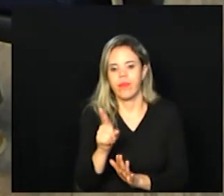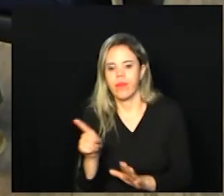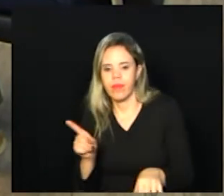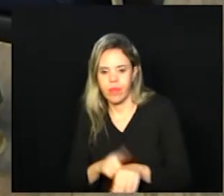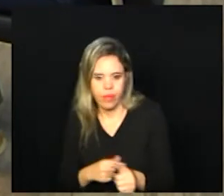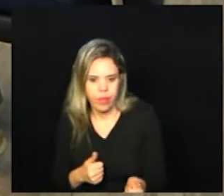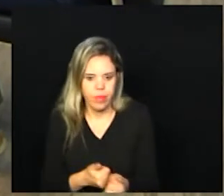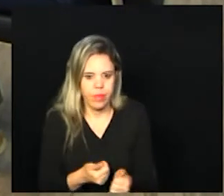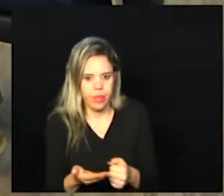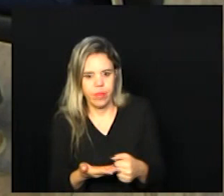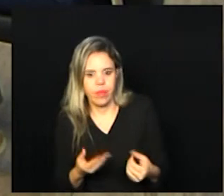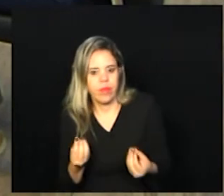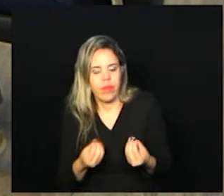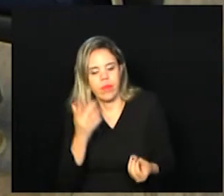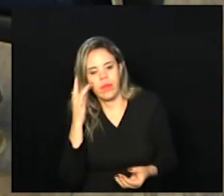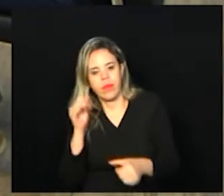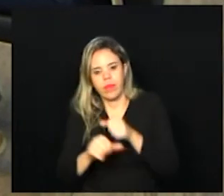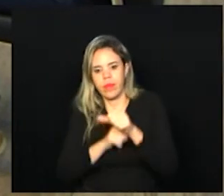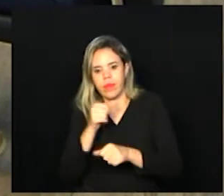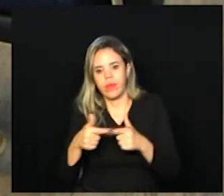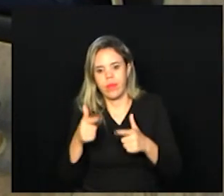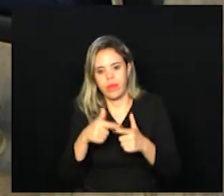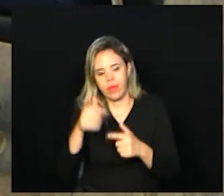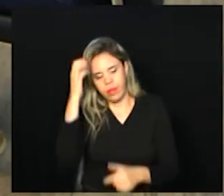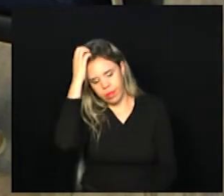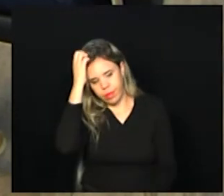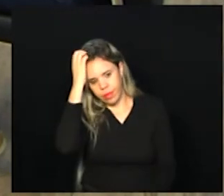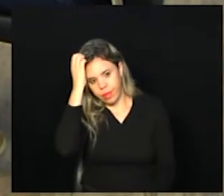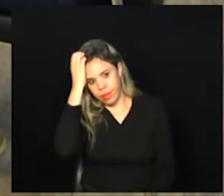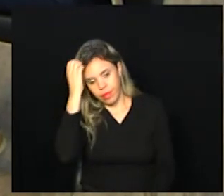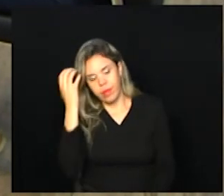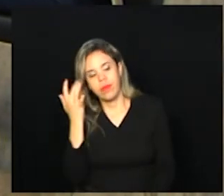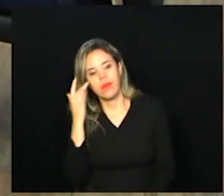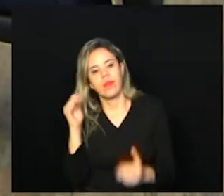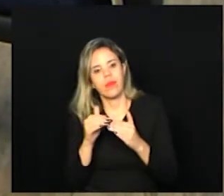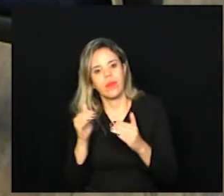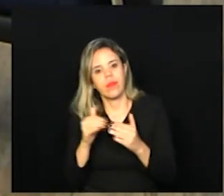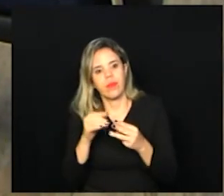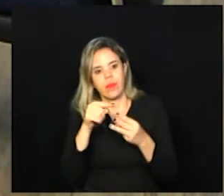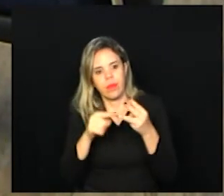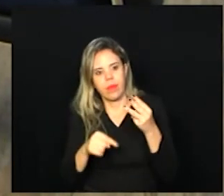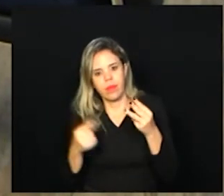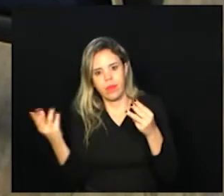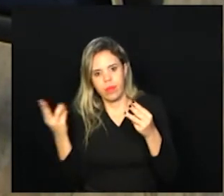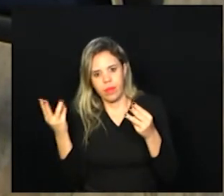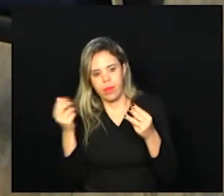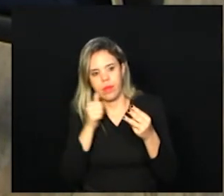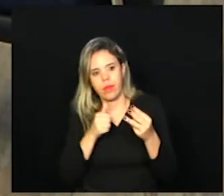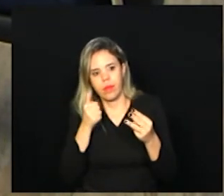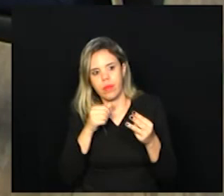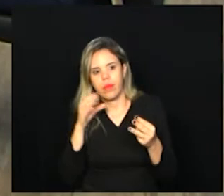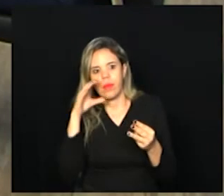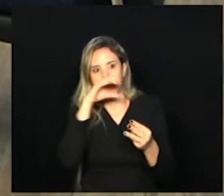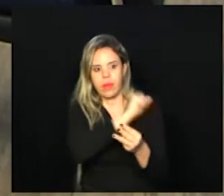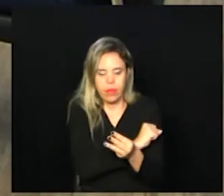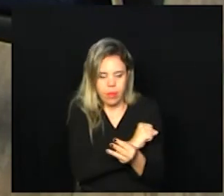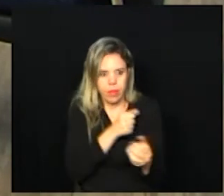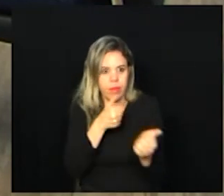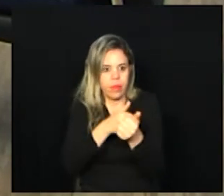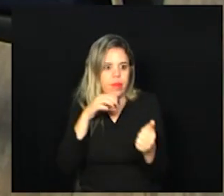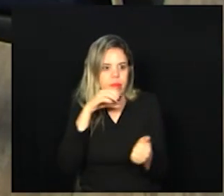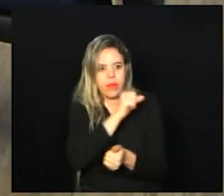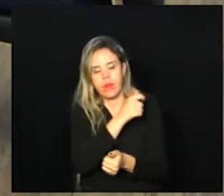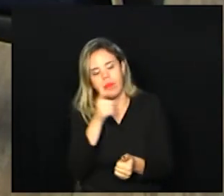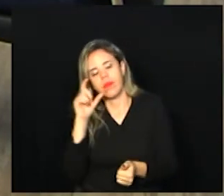médio e longo prazo, como é que a gente muda esta realidade? Olha, eu concordo com as minhas colegas. Para ontem, não é nem para curto prazo, é